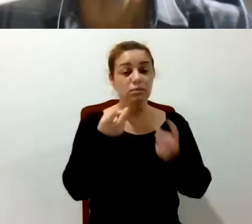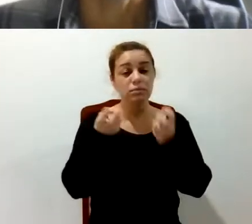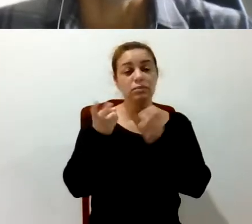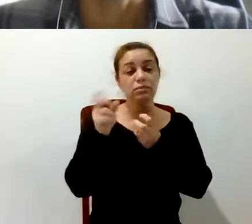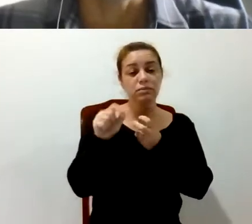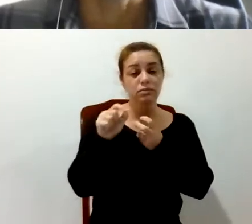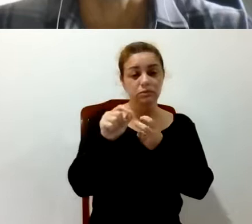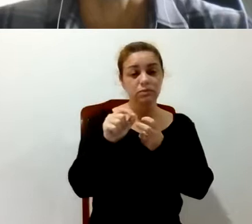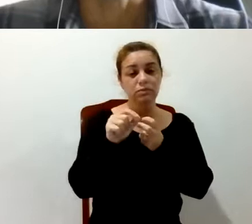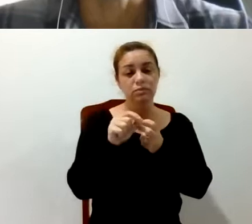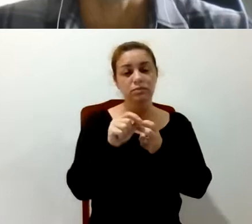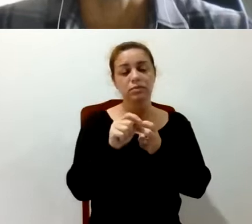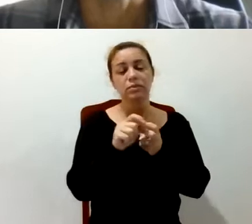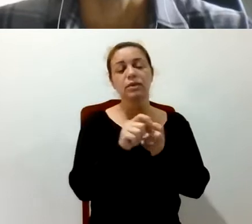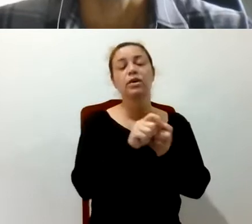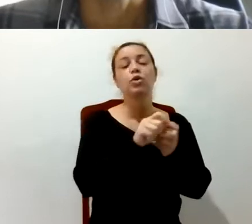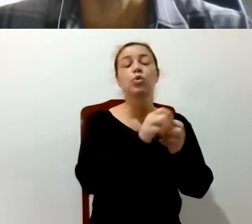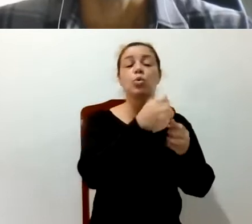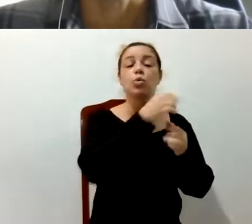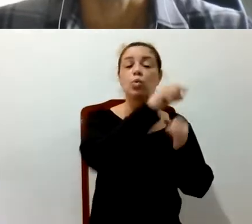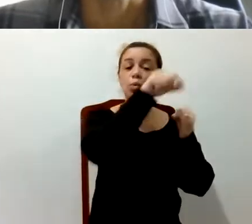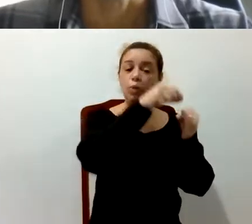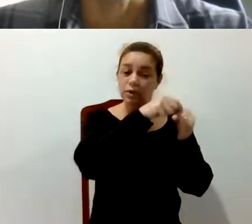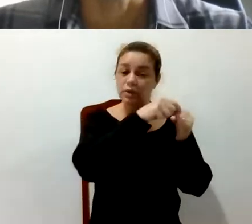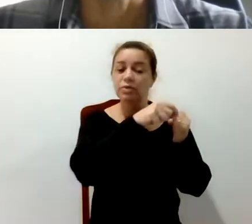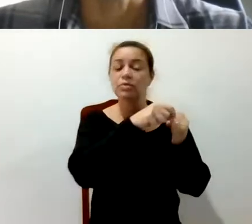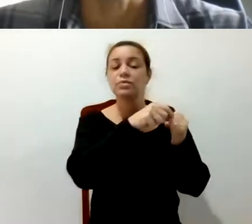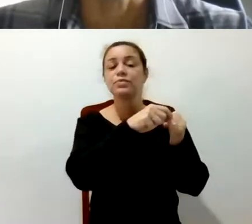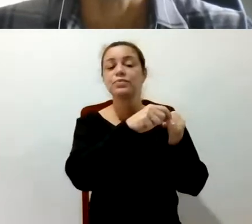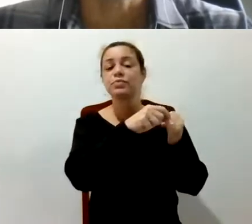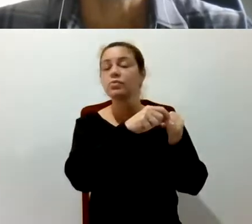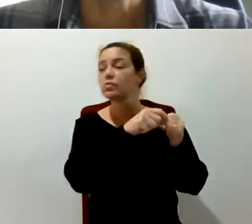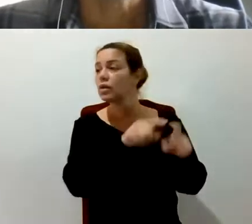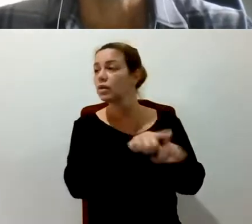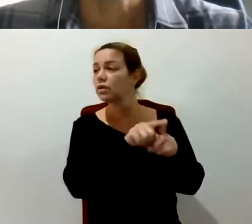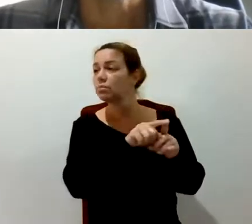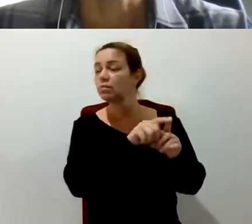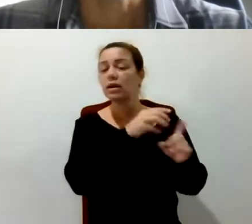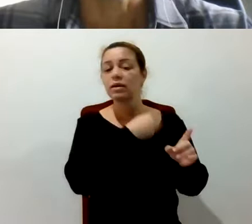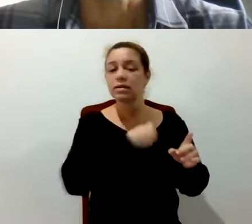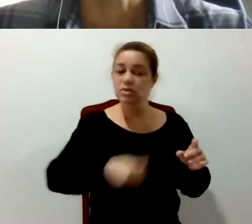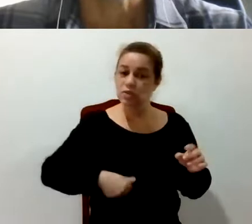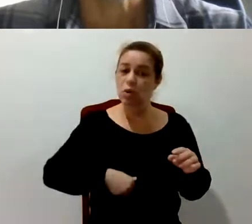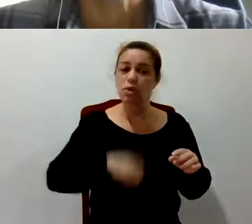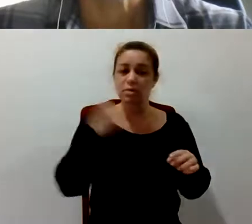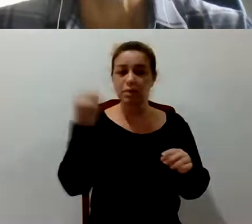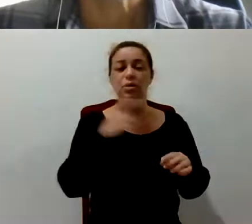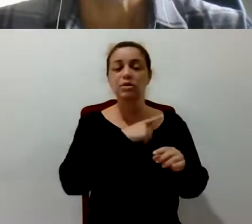da atividade dele do IFES, né, quanto a atividade dele de professor lá na rede estadual, isso é muito bacana.